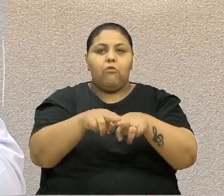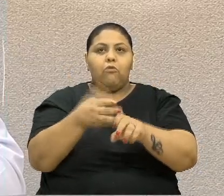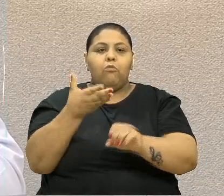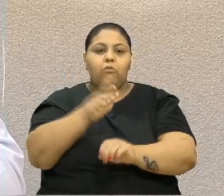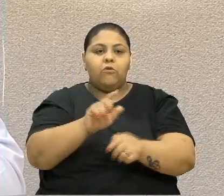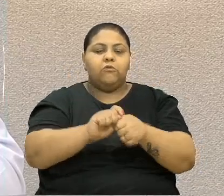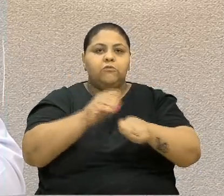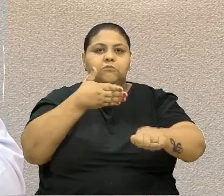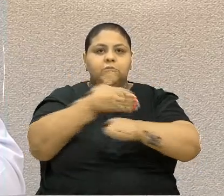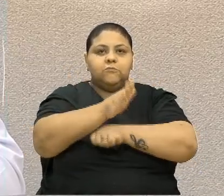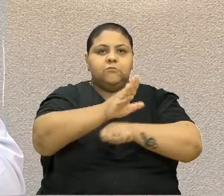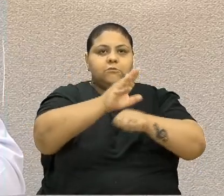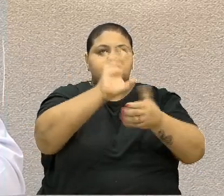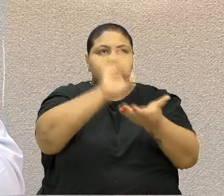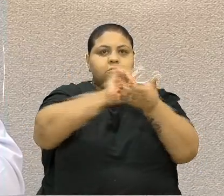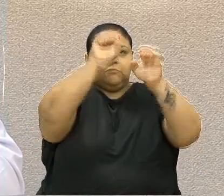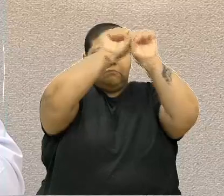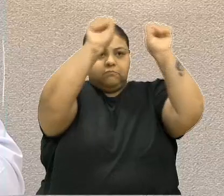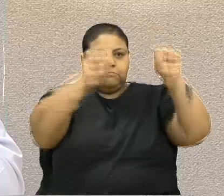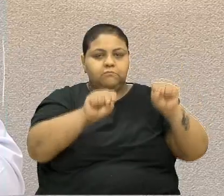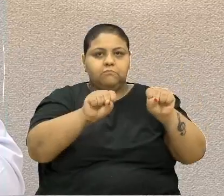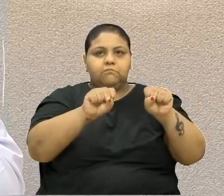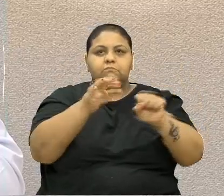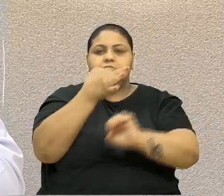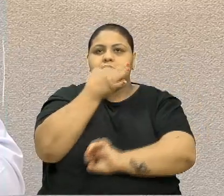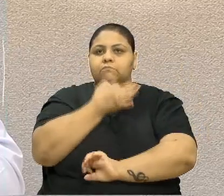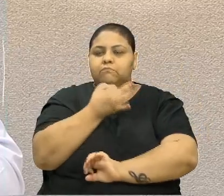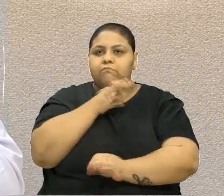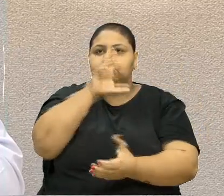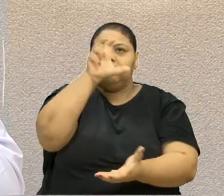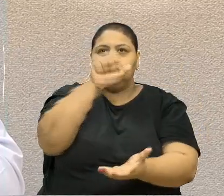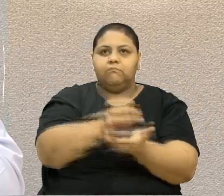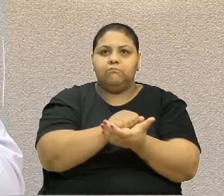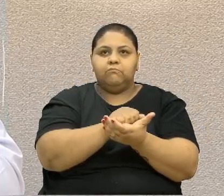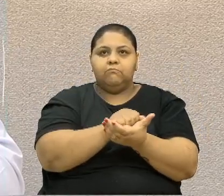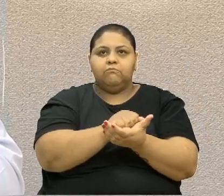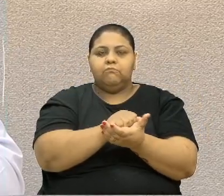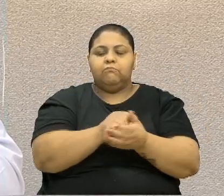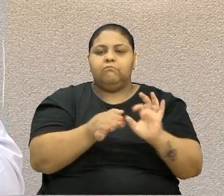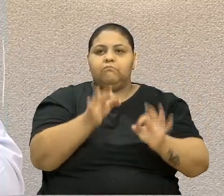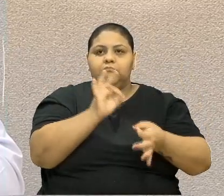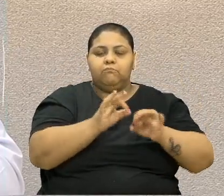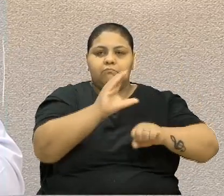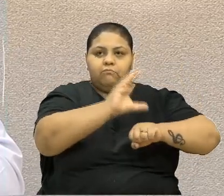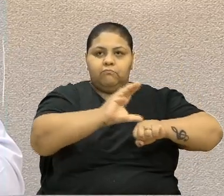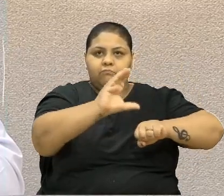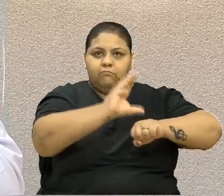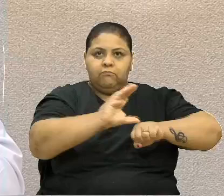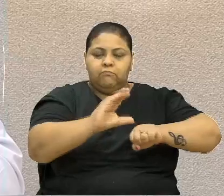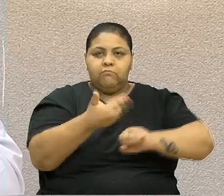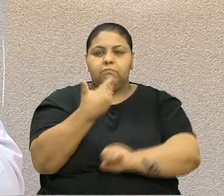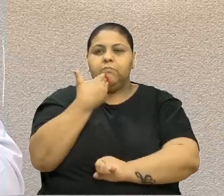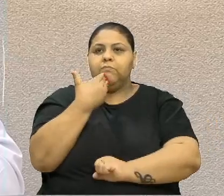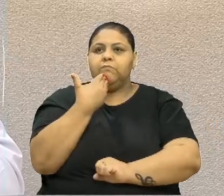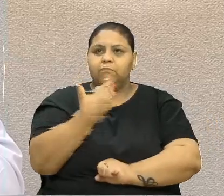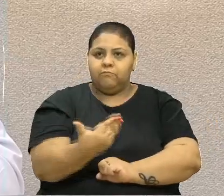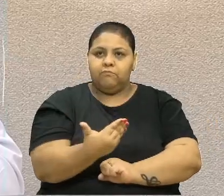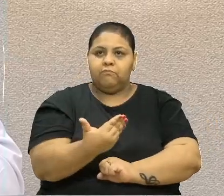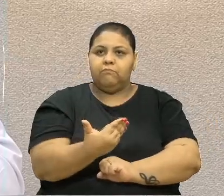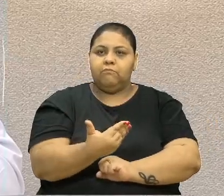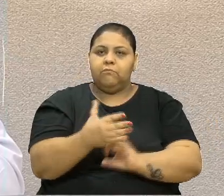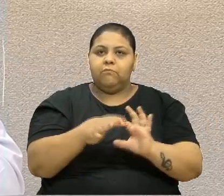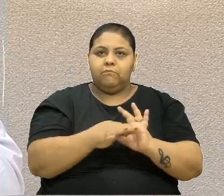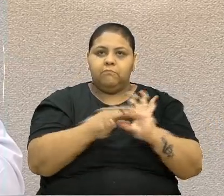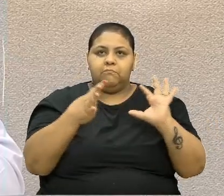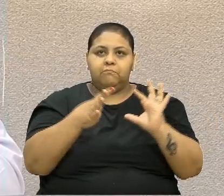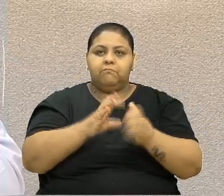o sistema viário oficial do município. Baixado à Comissão de Constituição, Justiça e Legislação, a mesma manifestou-se pela sua